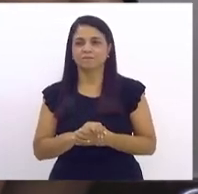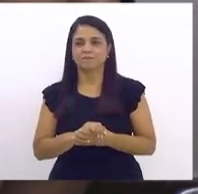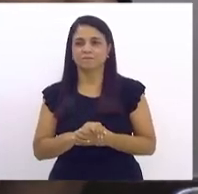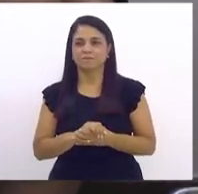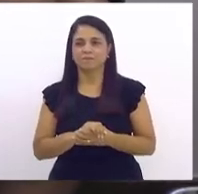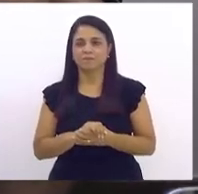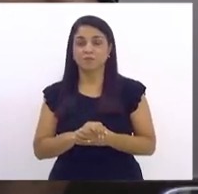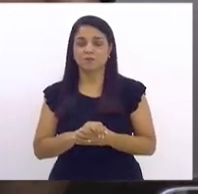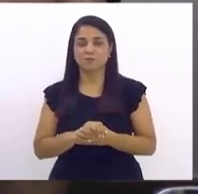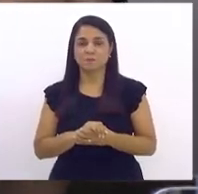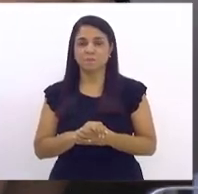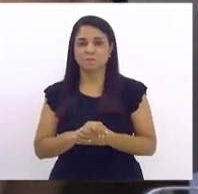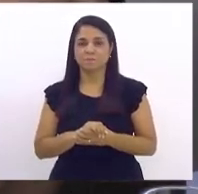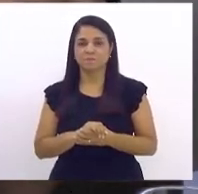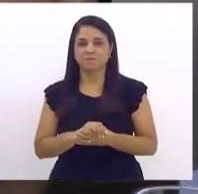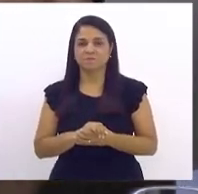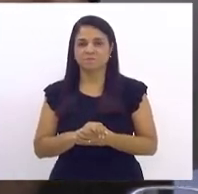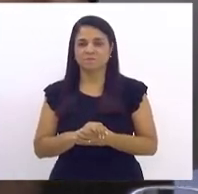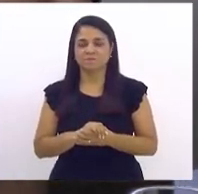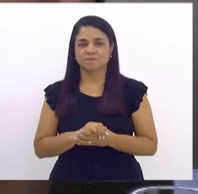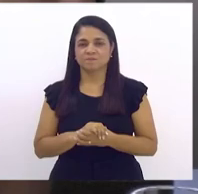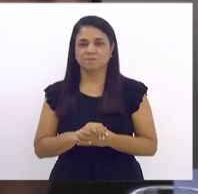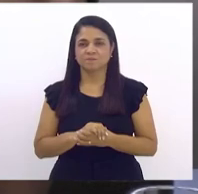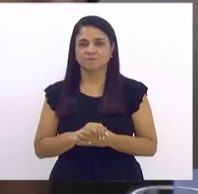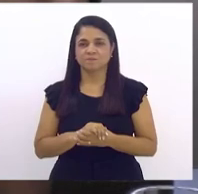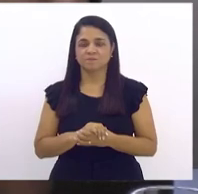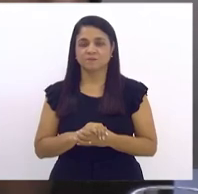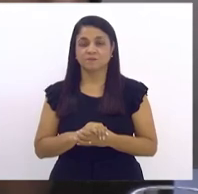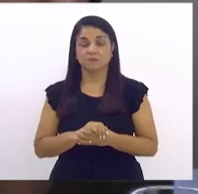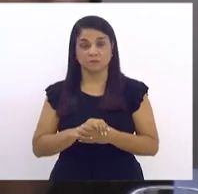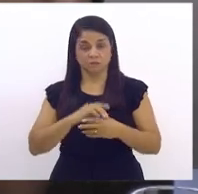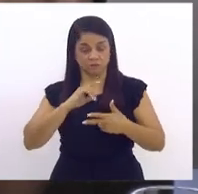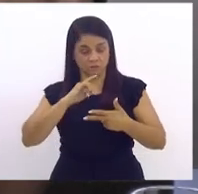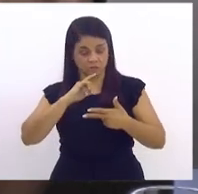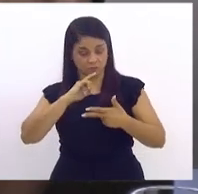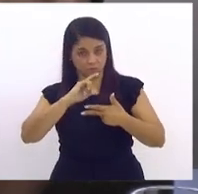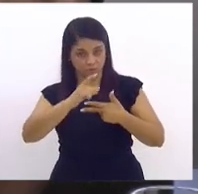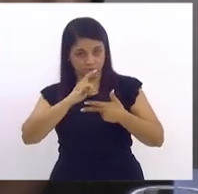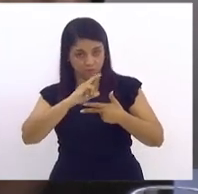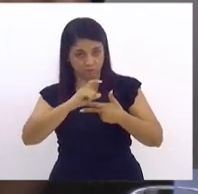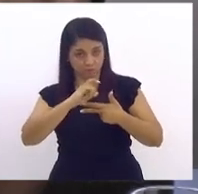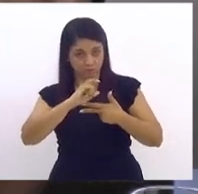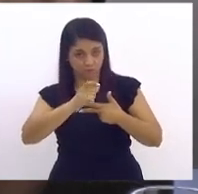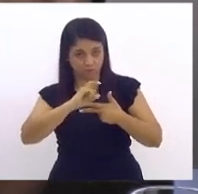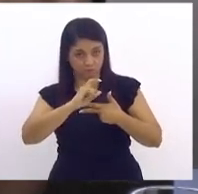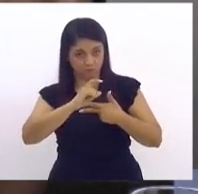Se nós, se o Poder Legislativo